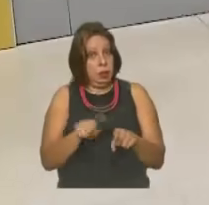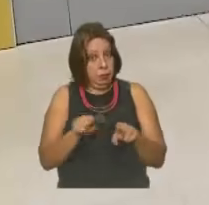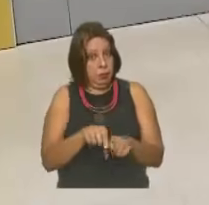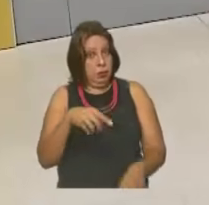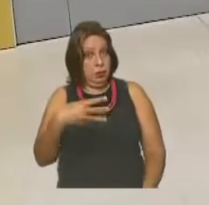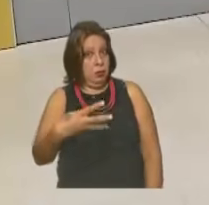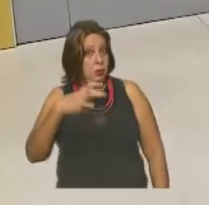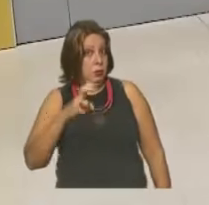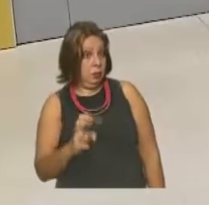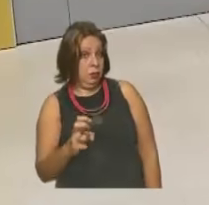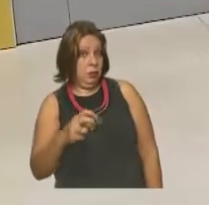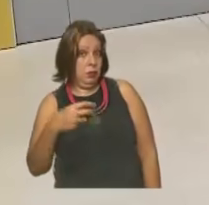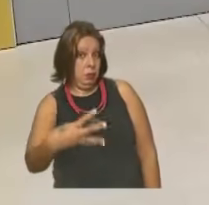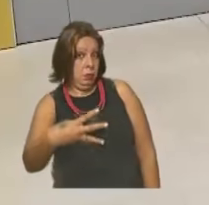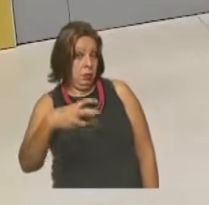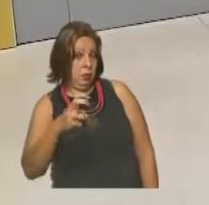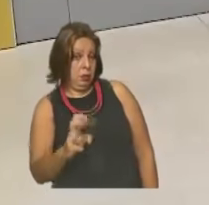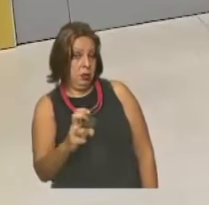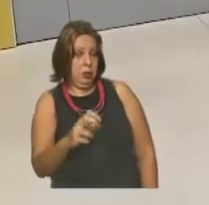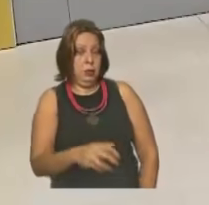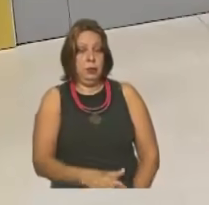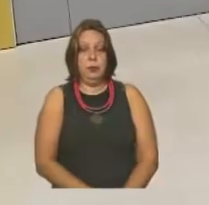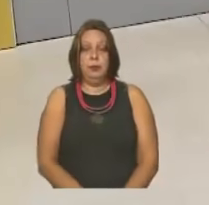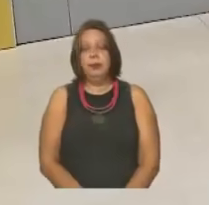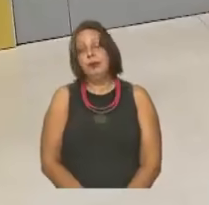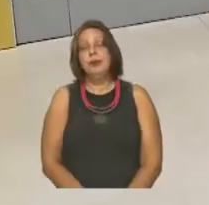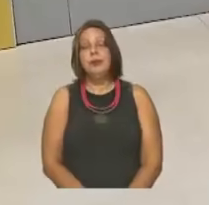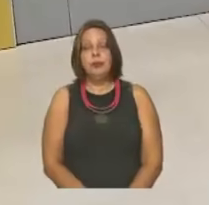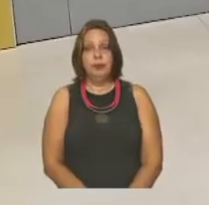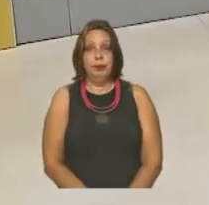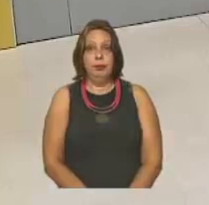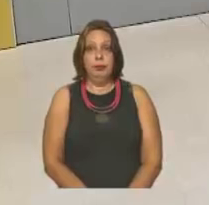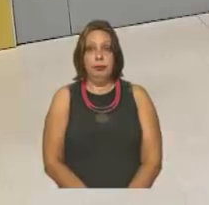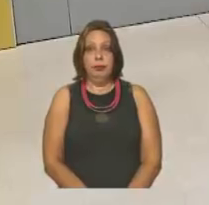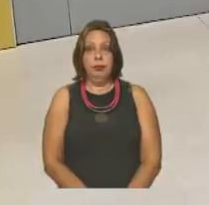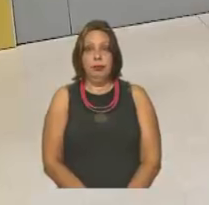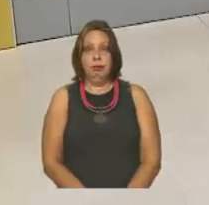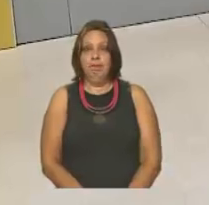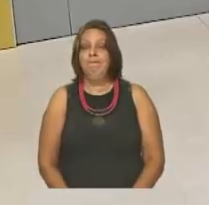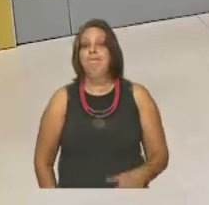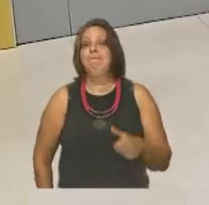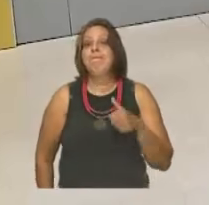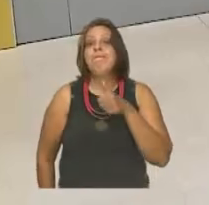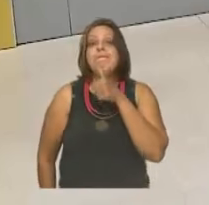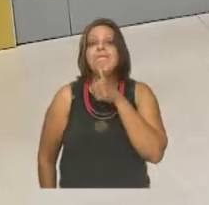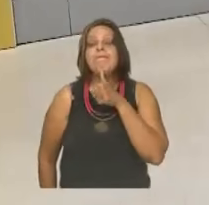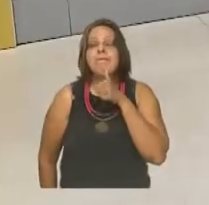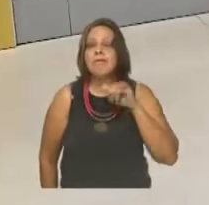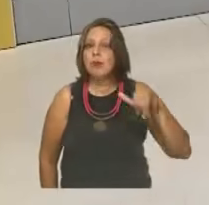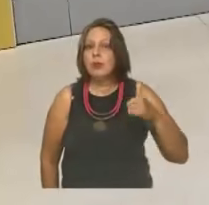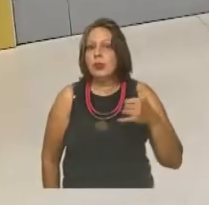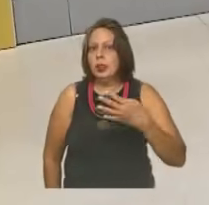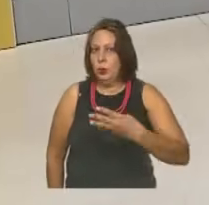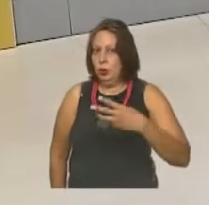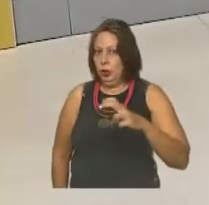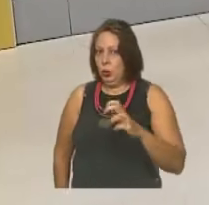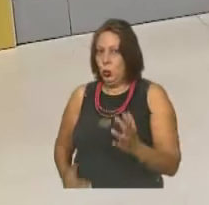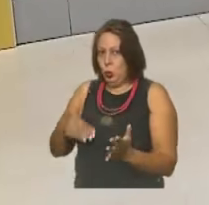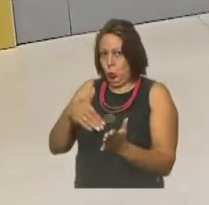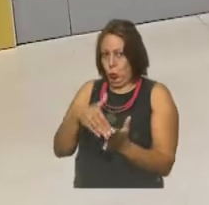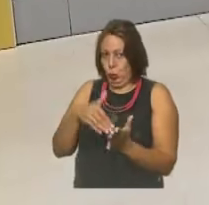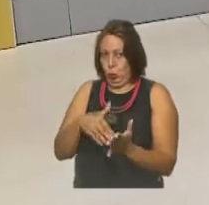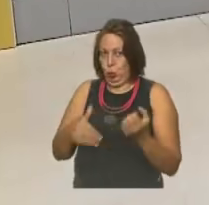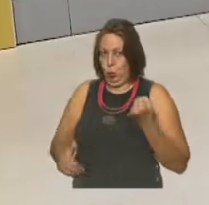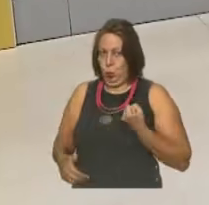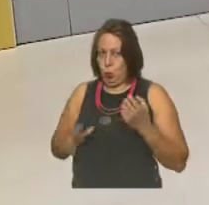número 45. 45, 45. E atenção que 45 foi a última bolinha